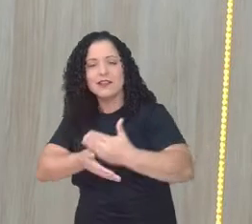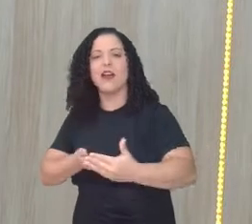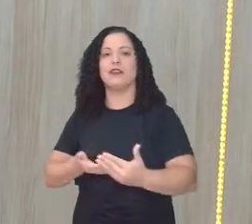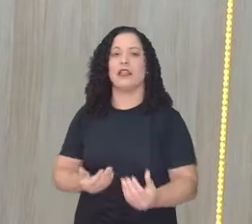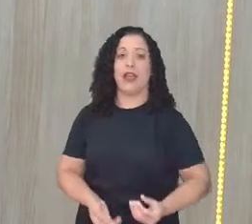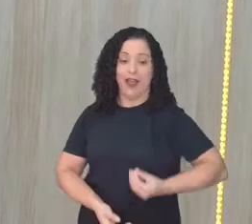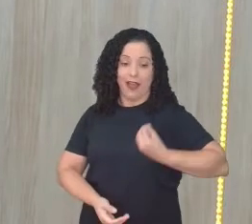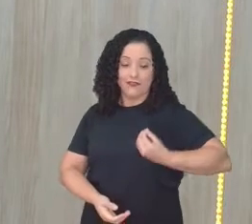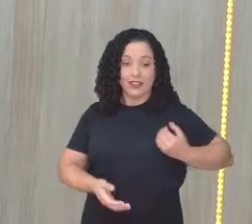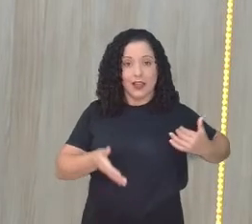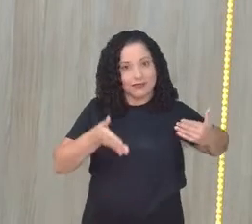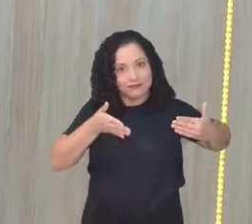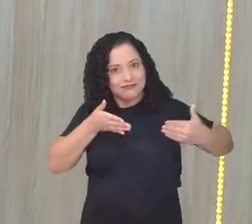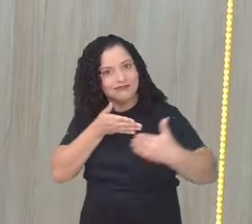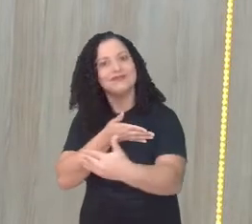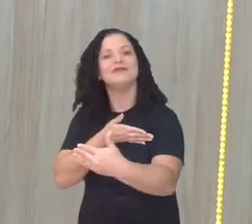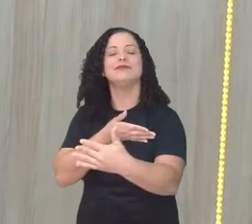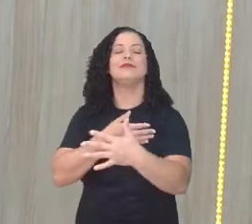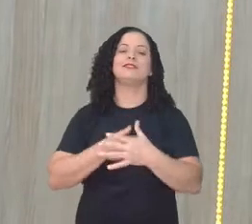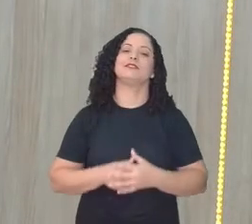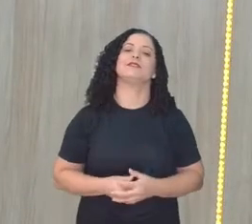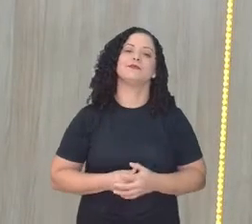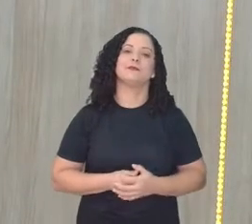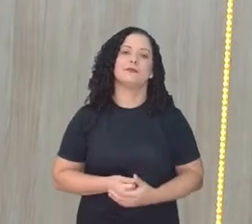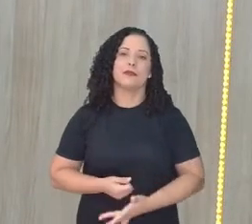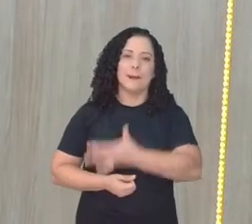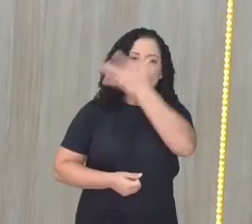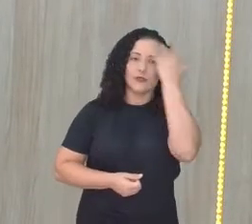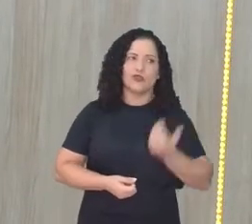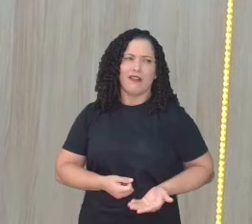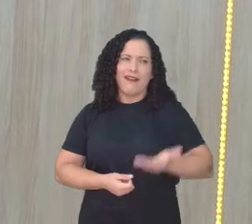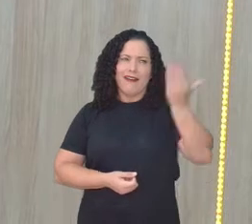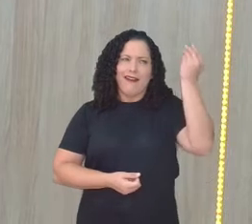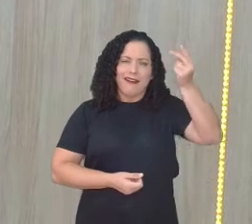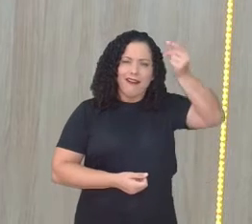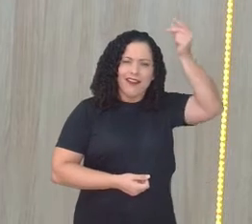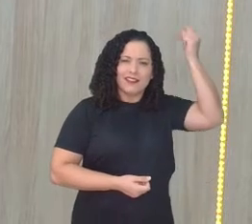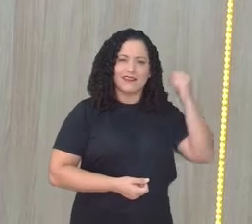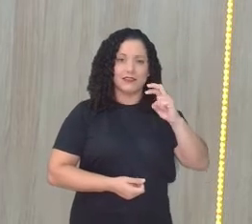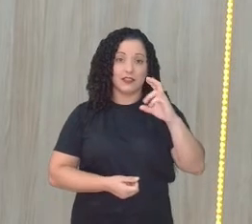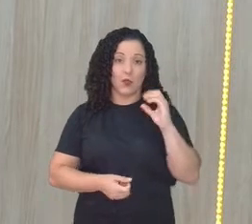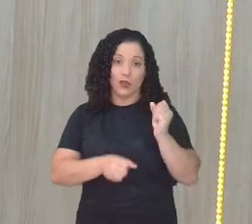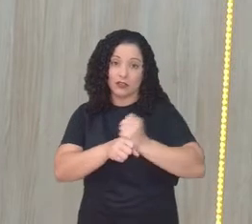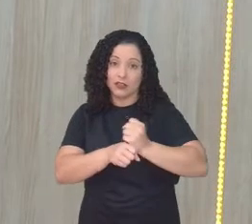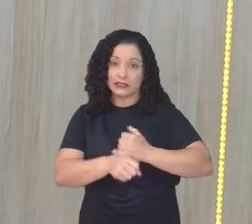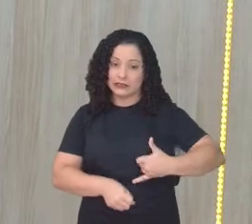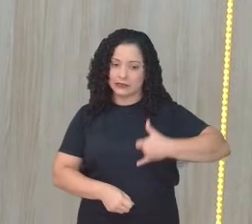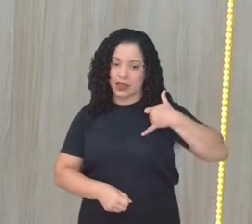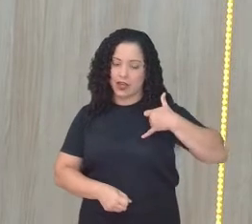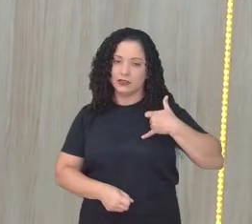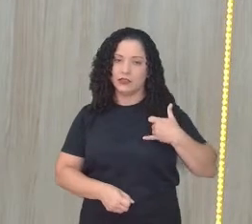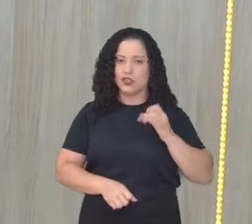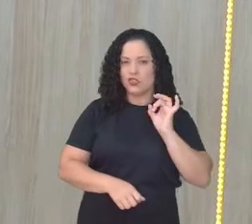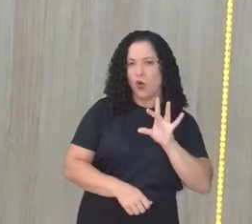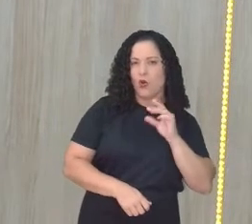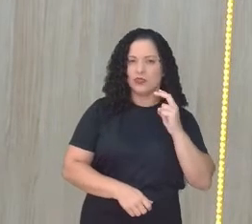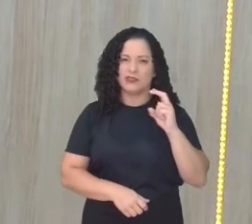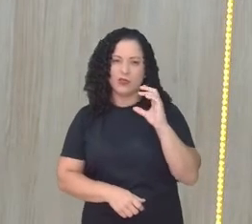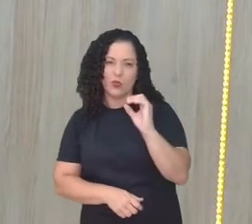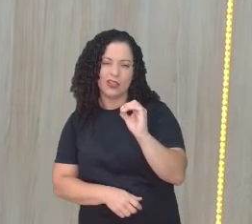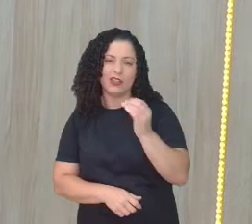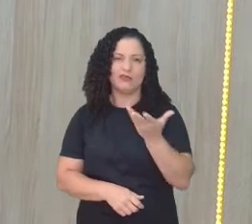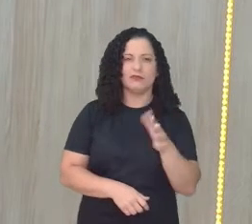humanos ela foi aumentando. Então, se há 50 anos atrás a expectativa de vida, né, era em torno de